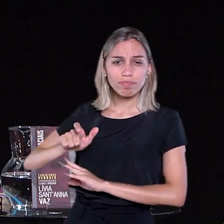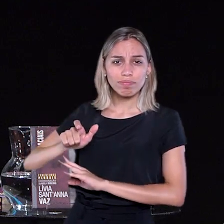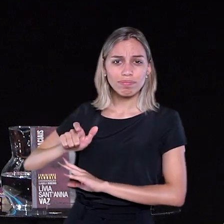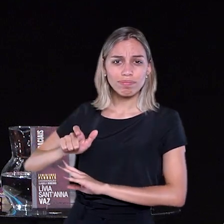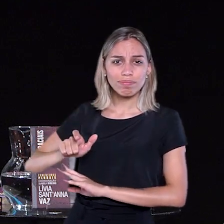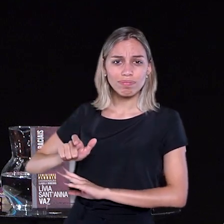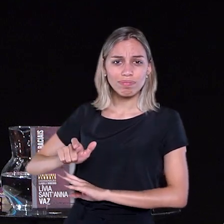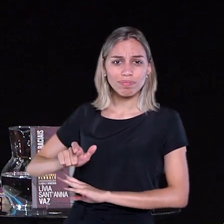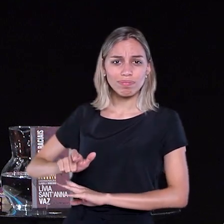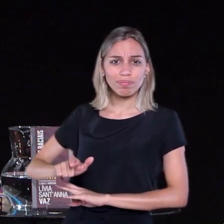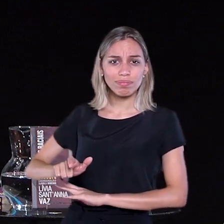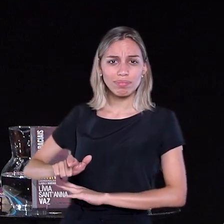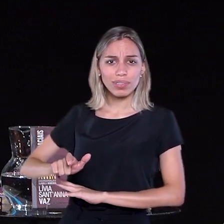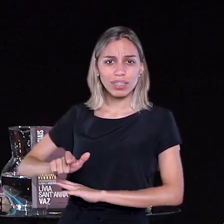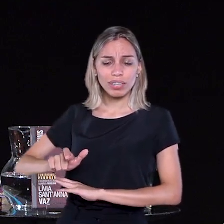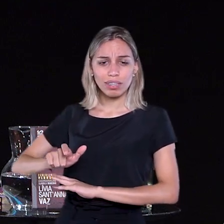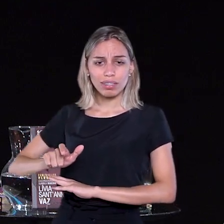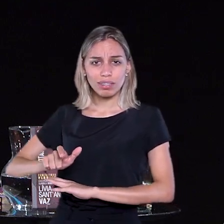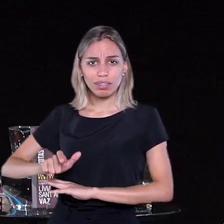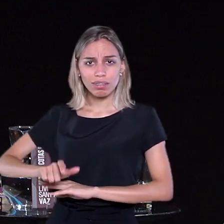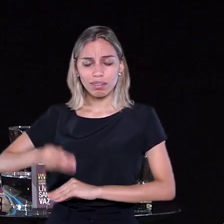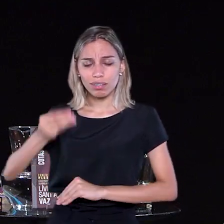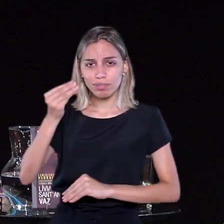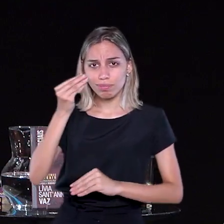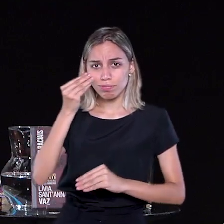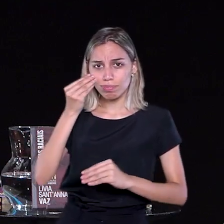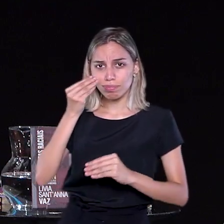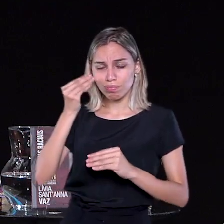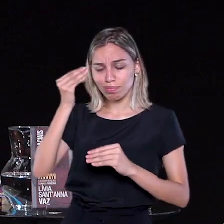aquela desculpa, mas eu não conheço nenhuma pessoa negra.